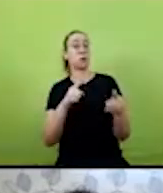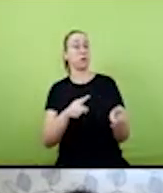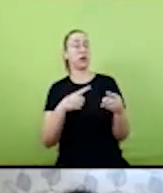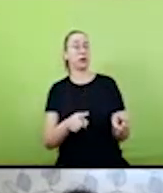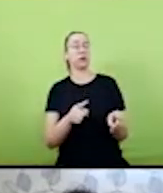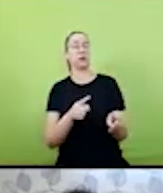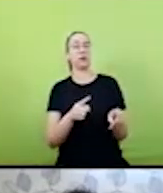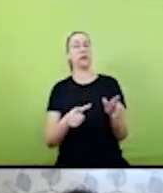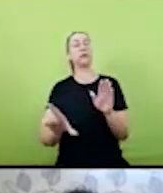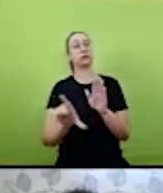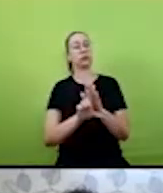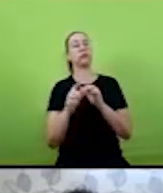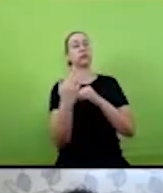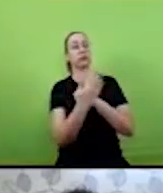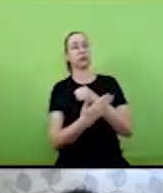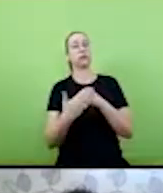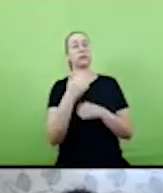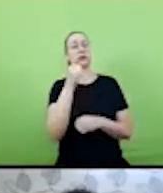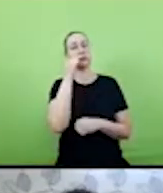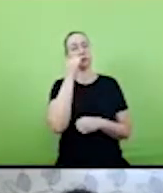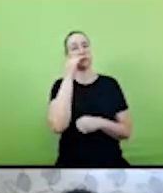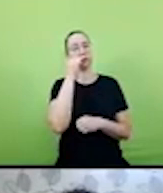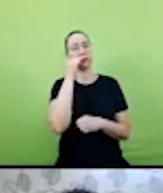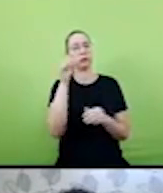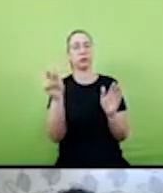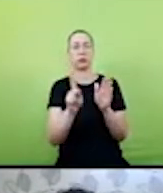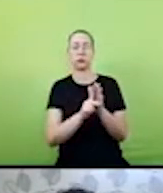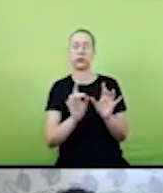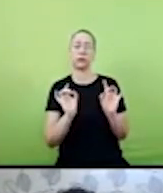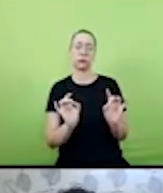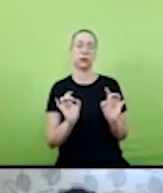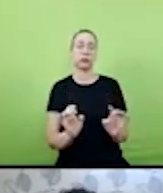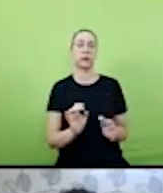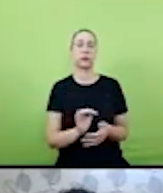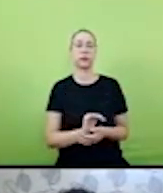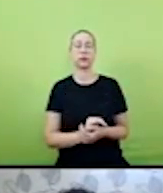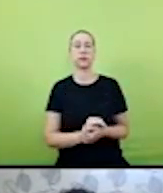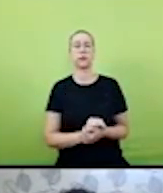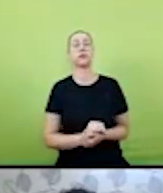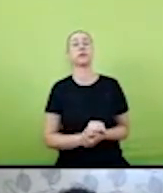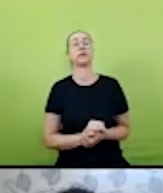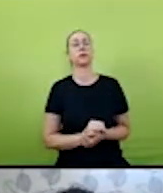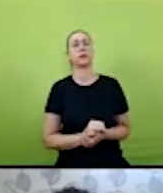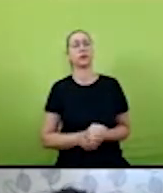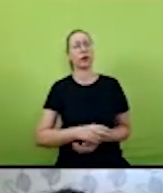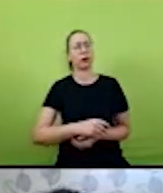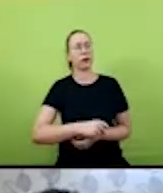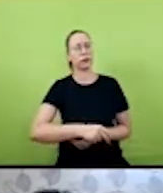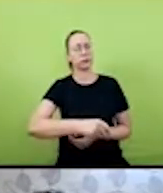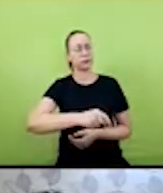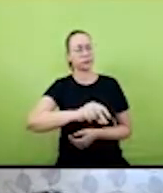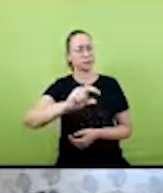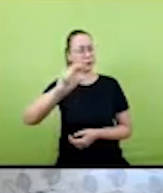Maria da Penha com essa especificidade, né, porque há muito tempo essa forma de violência não era